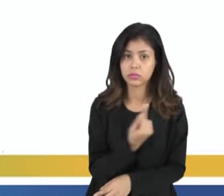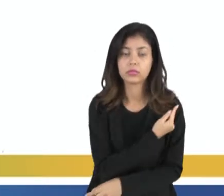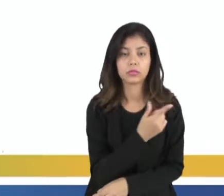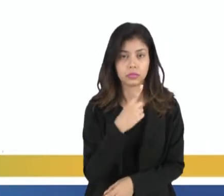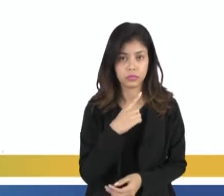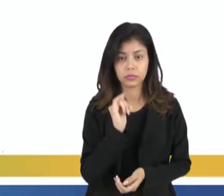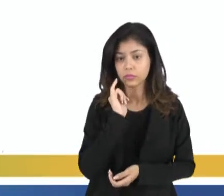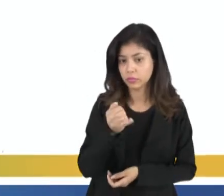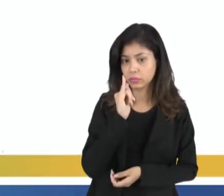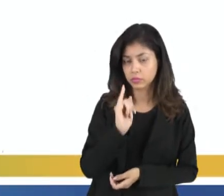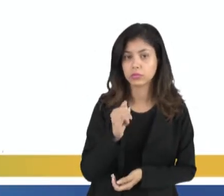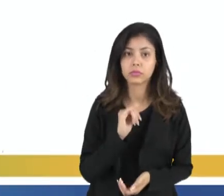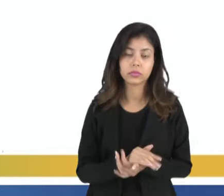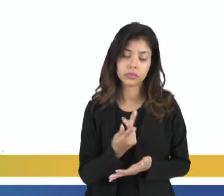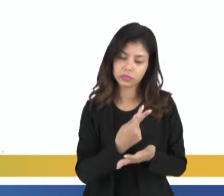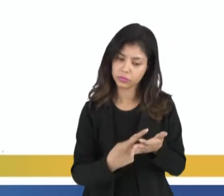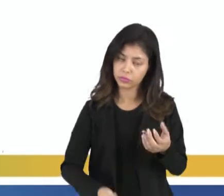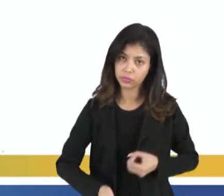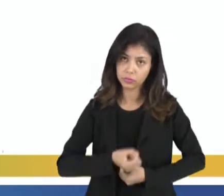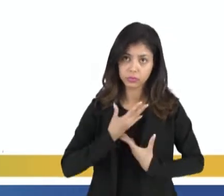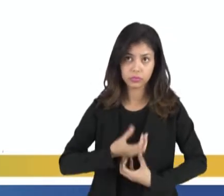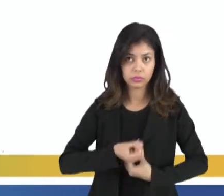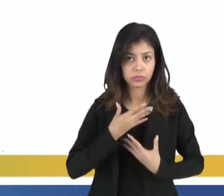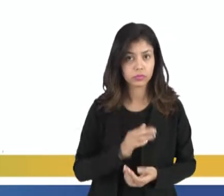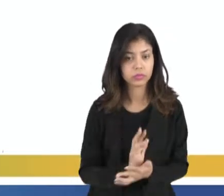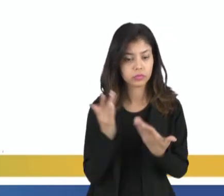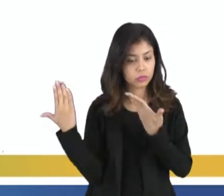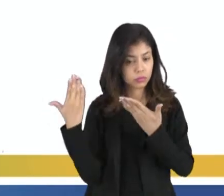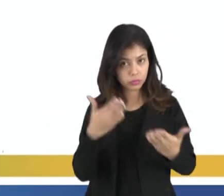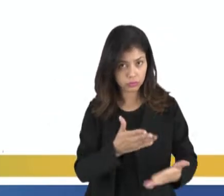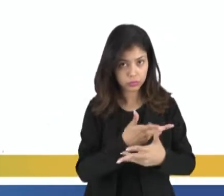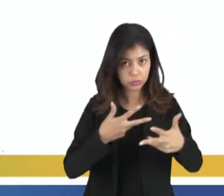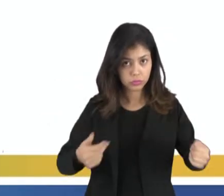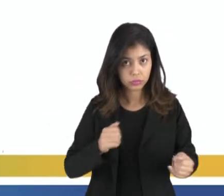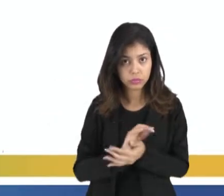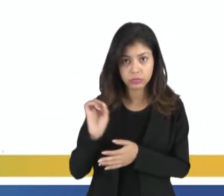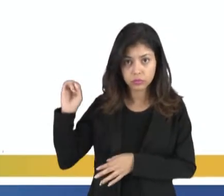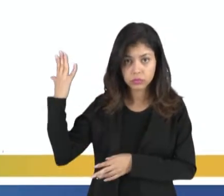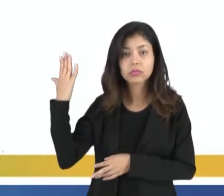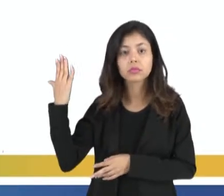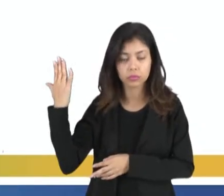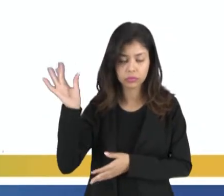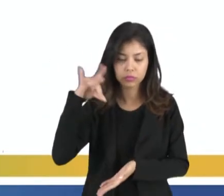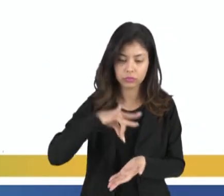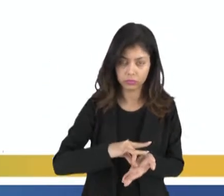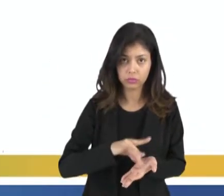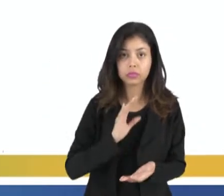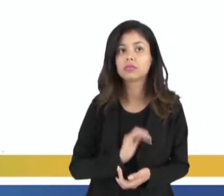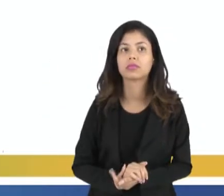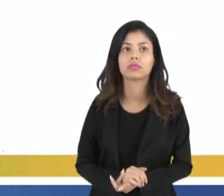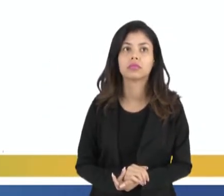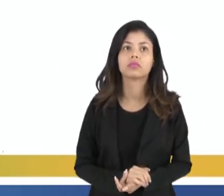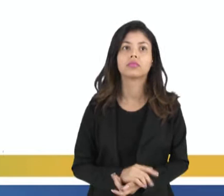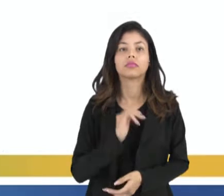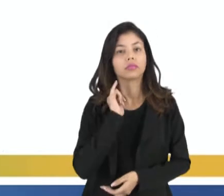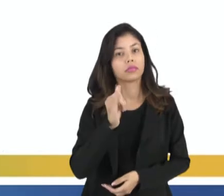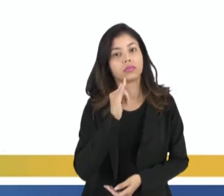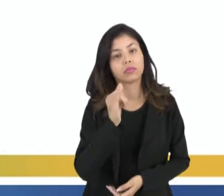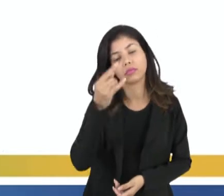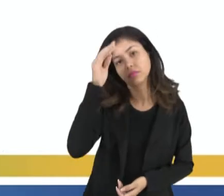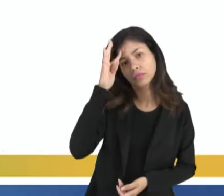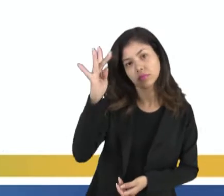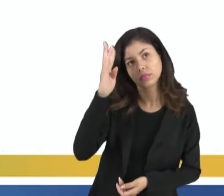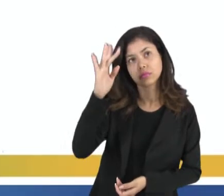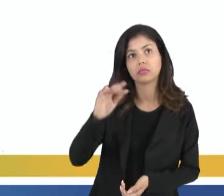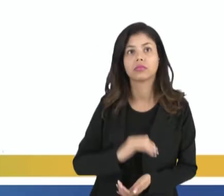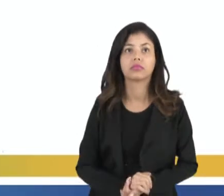temos a narrativa poética, a narrativa objetiva, que são dos acontecimentos ali reais, e a narrativa de ficção,